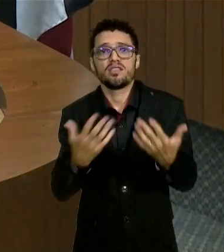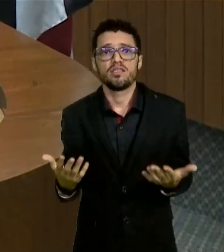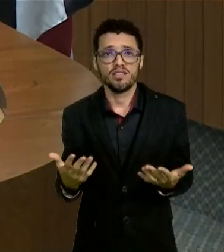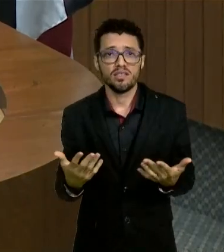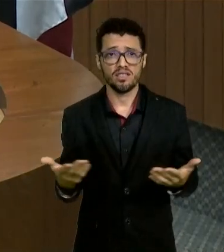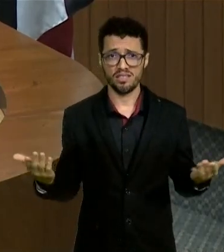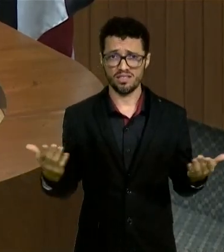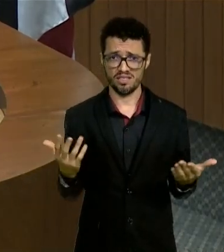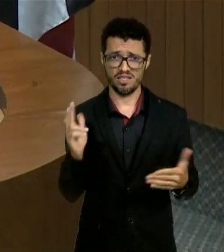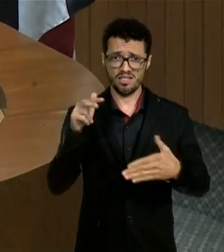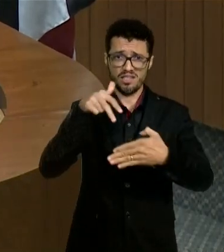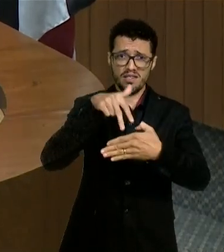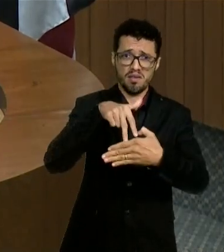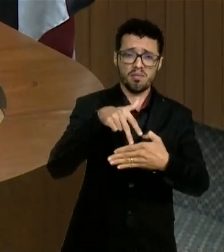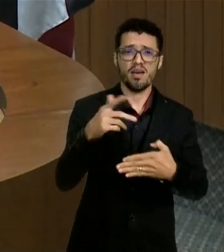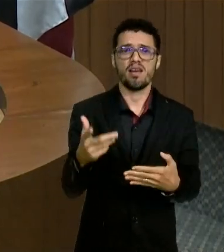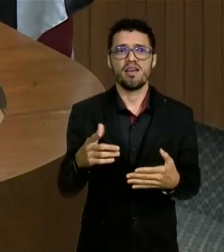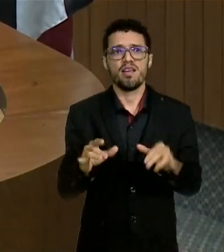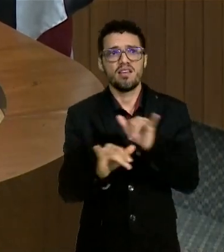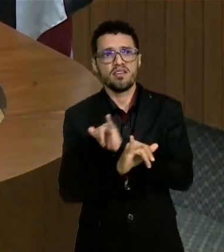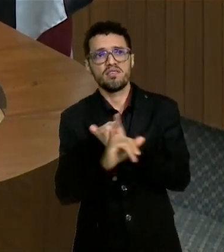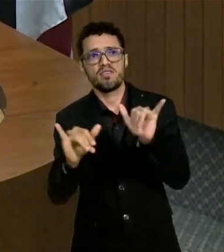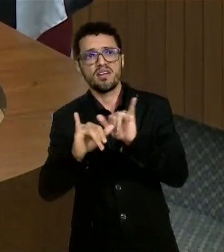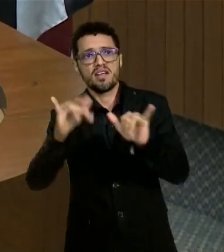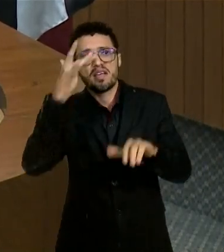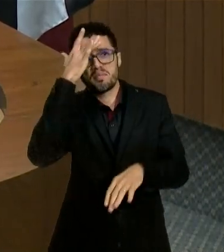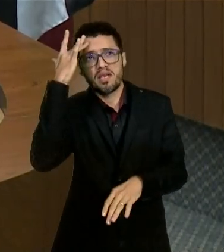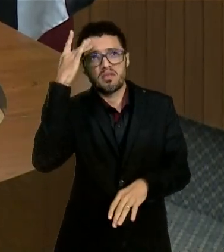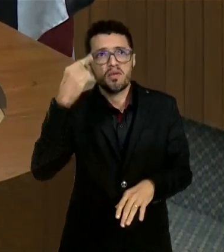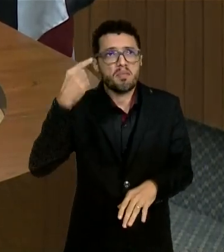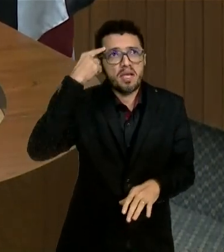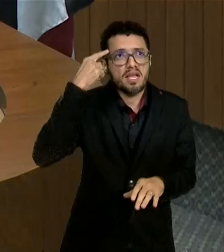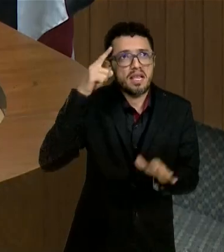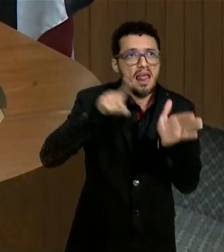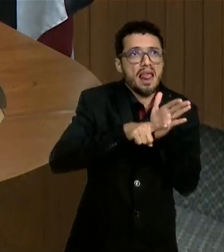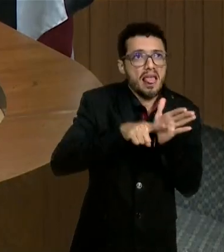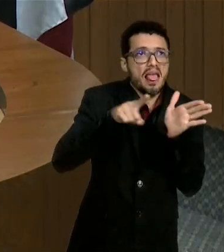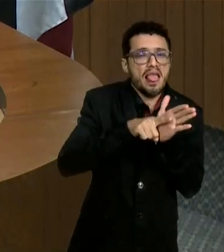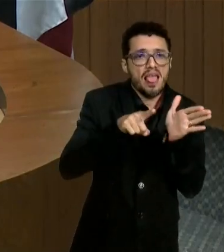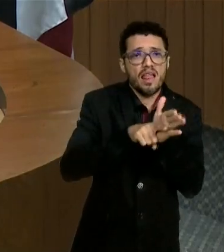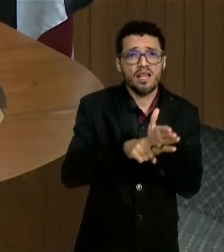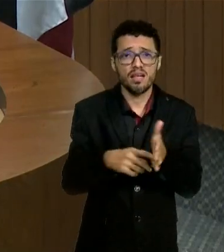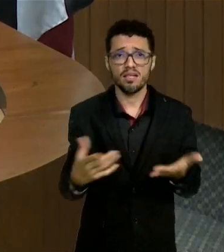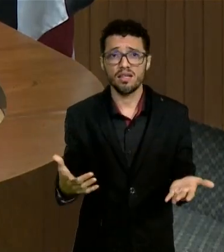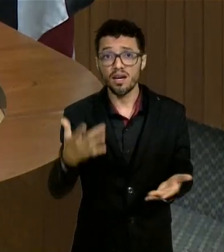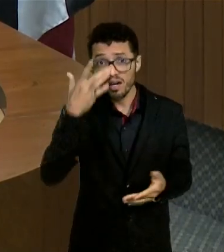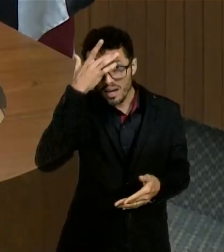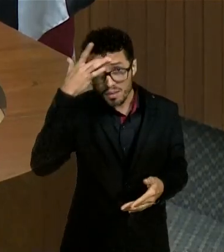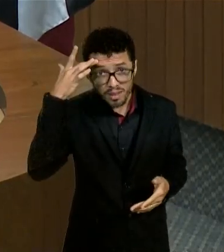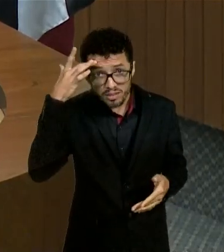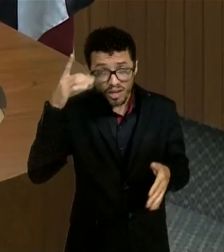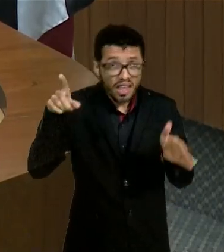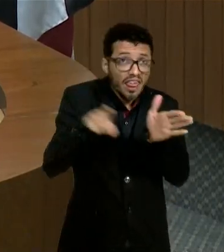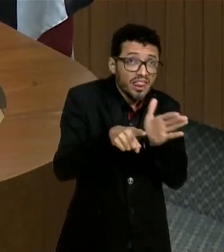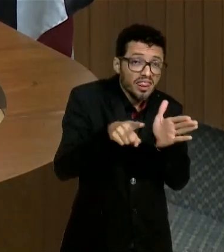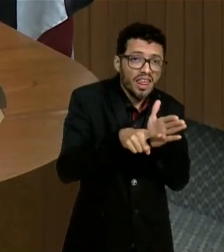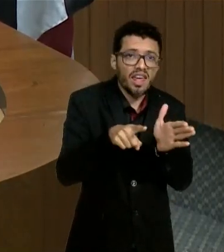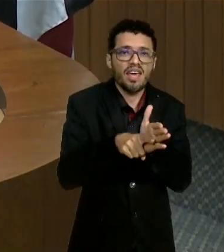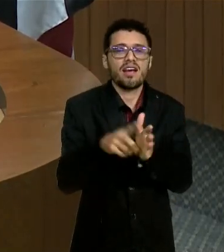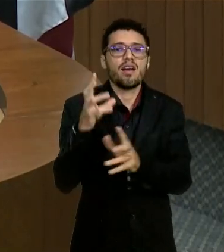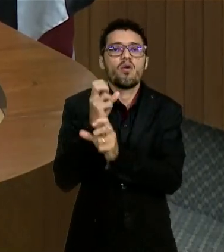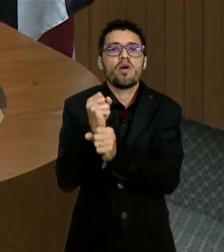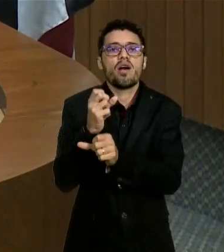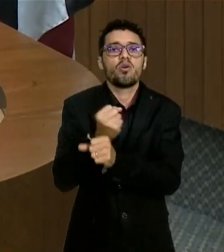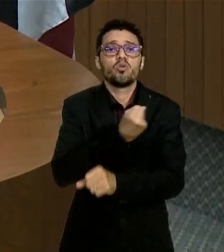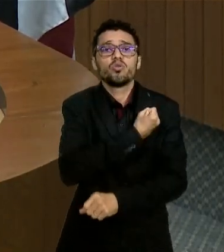chamar as pessoas de negacionistas. Quem nega a matemática é comunista, é a